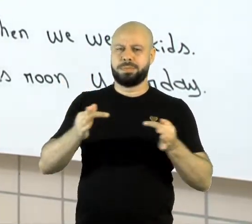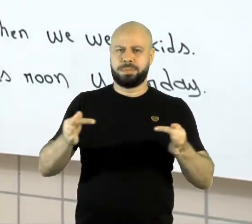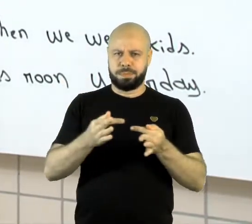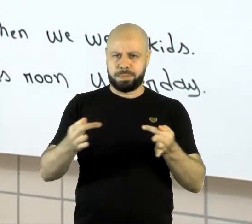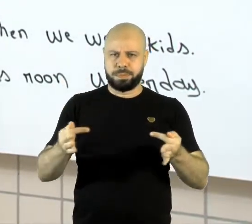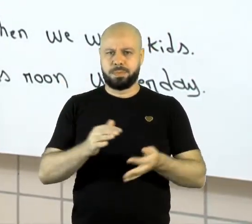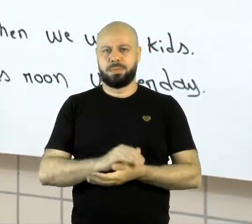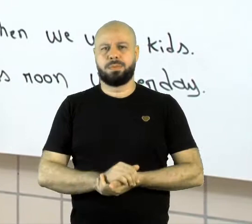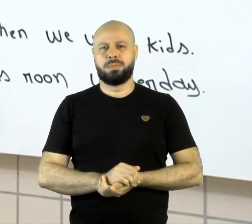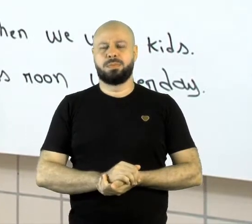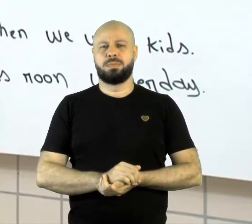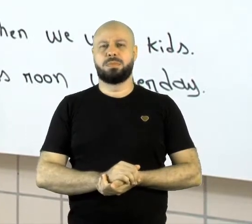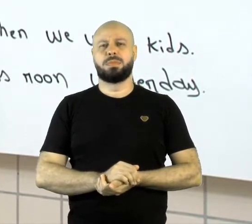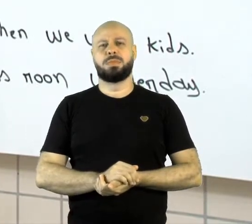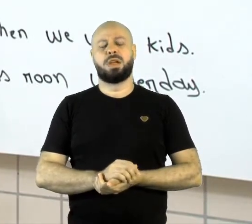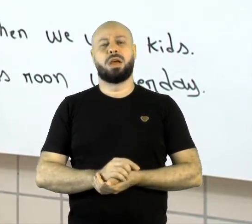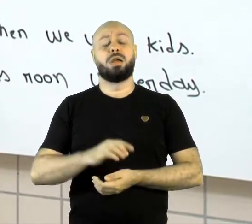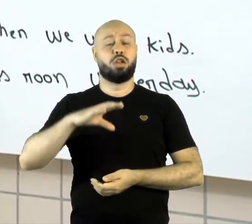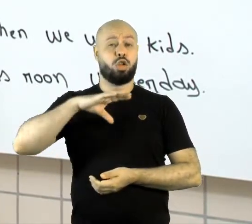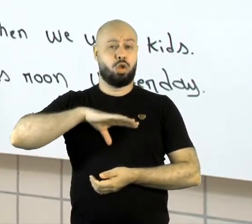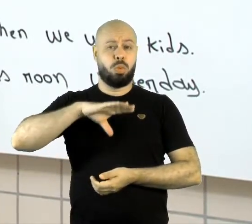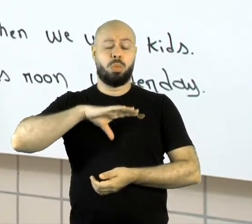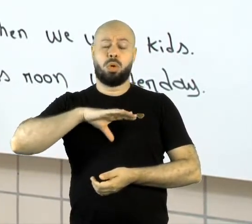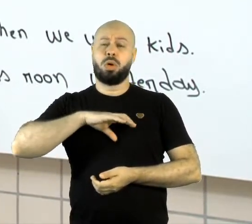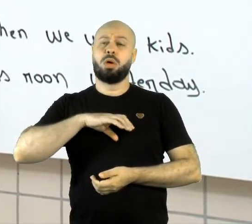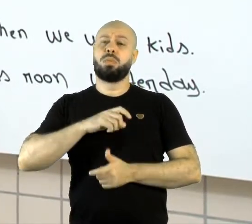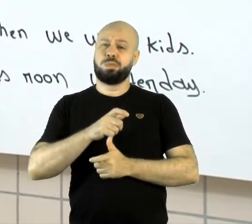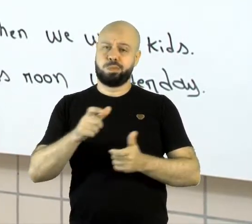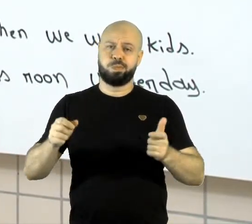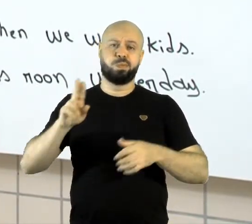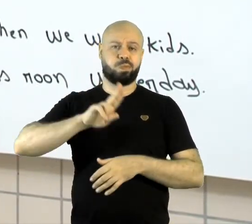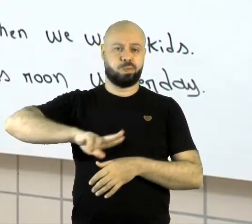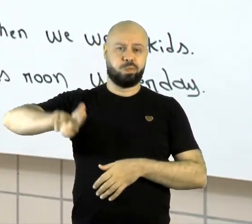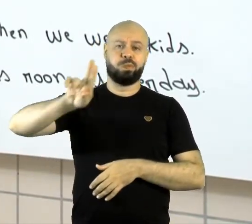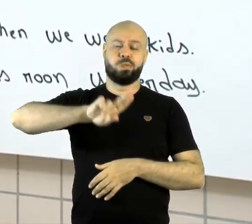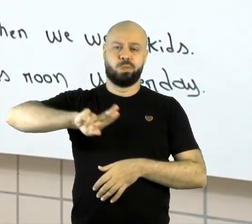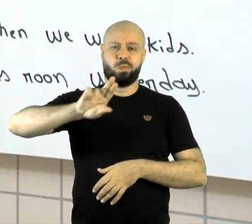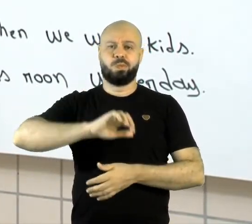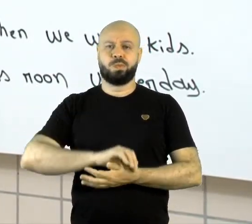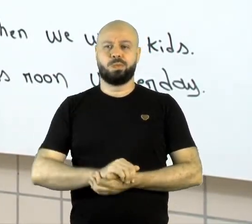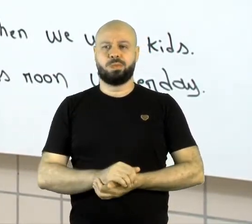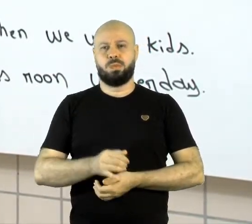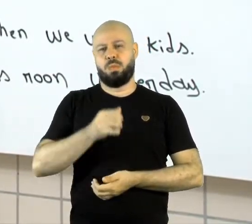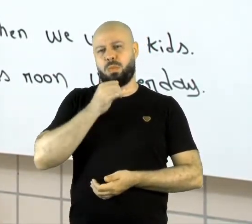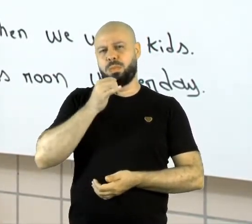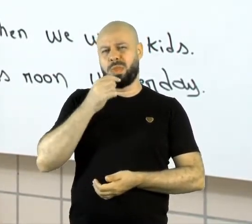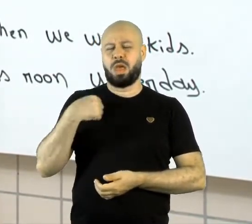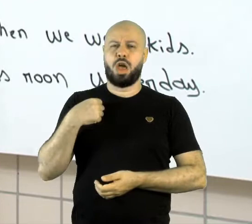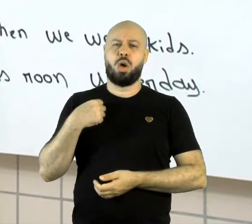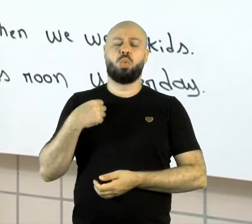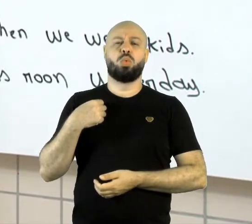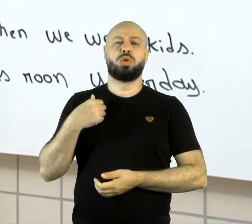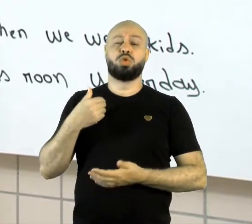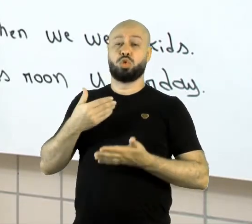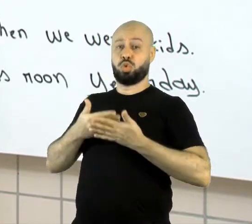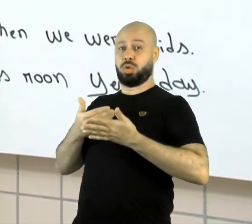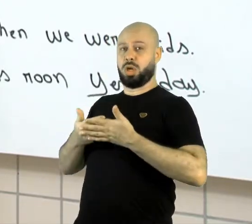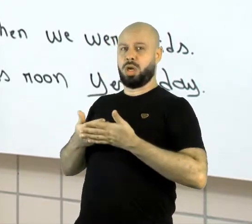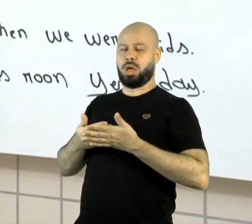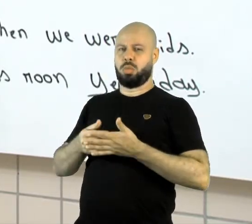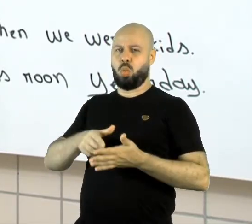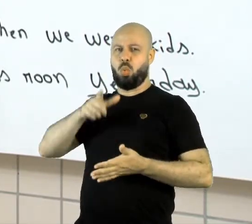simples, que nós também usamos geralmente na língua portuguesa. Por exemplo, eu estudei, ontem